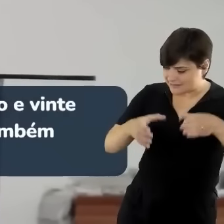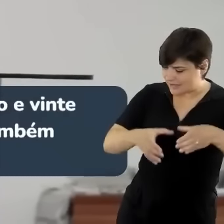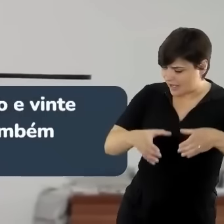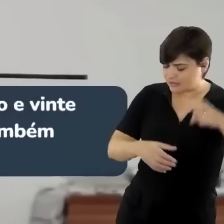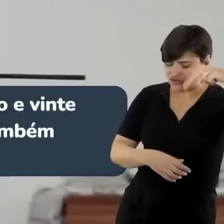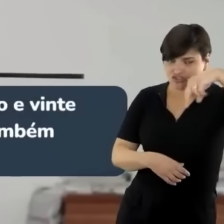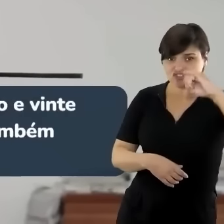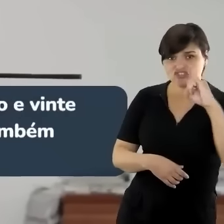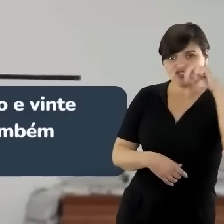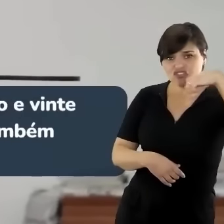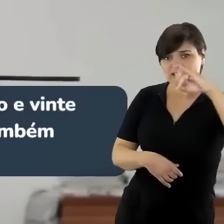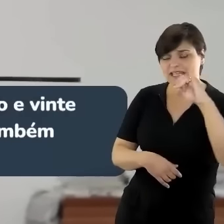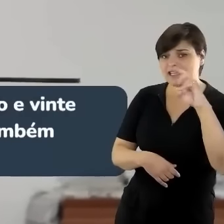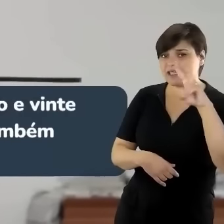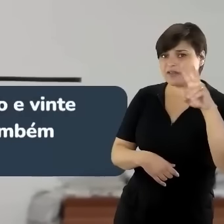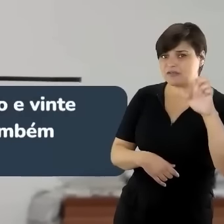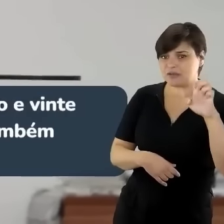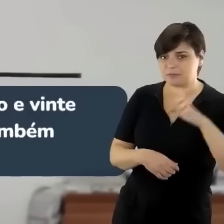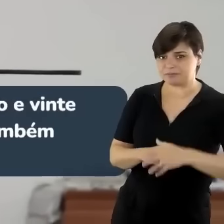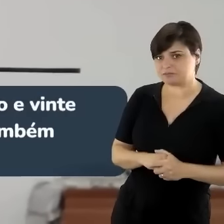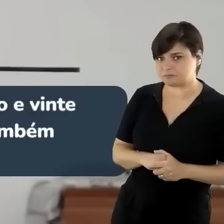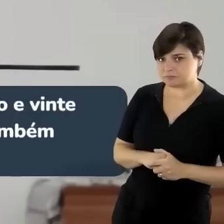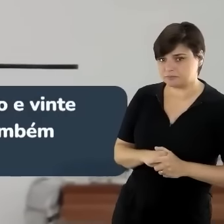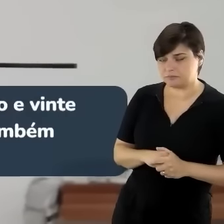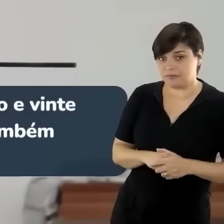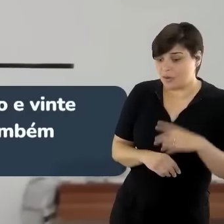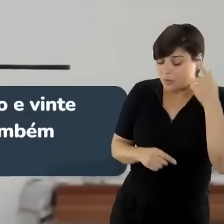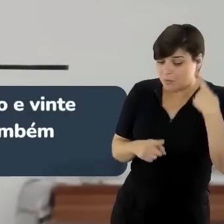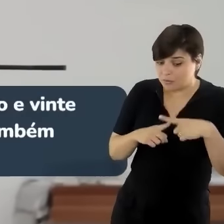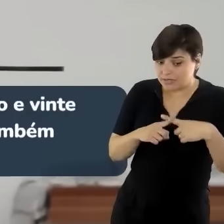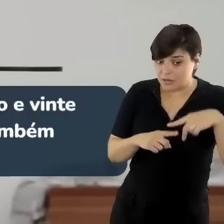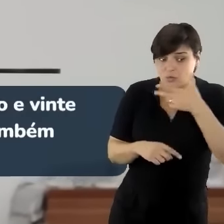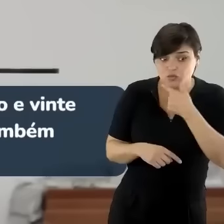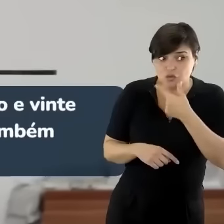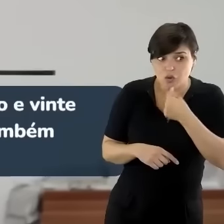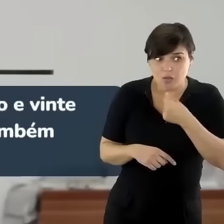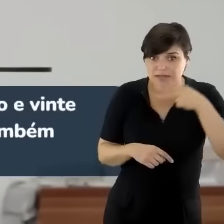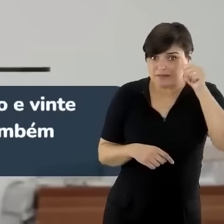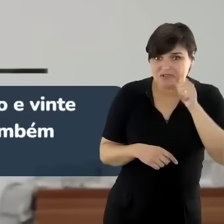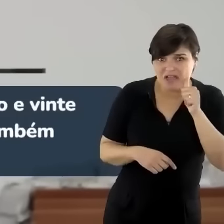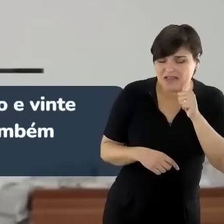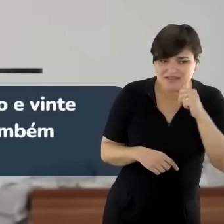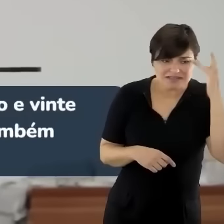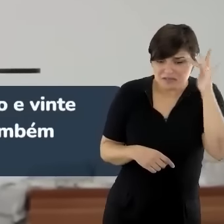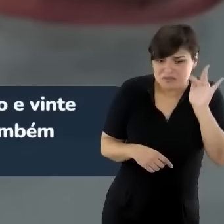não sabem discernir entre a mão direita e a mão esquerda e também muitos